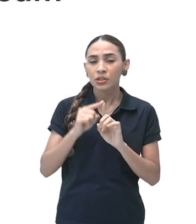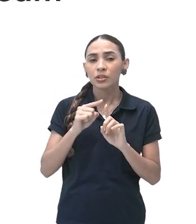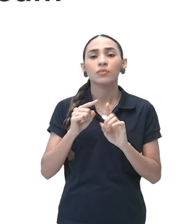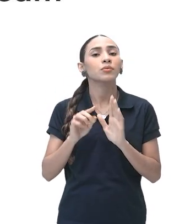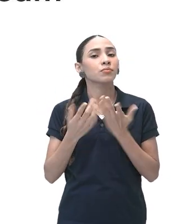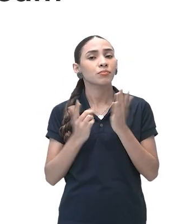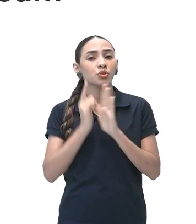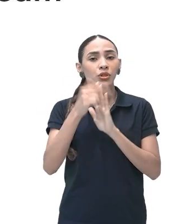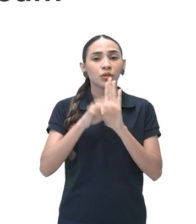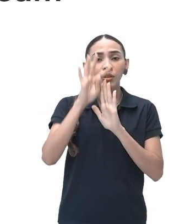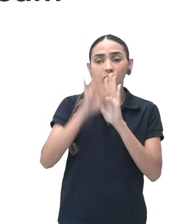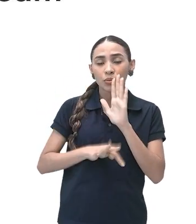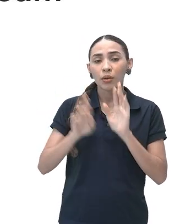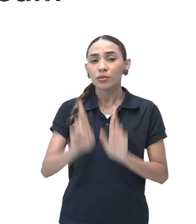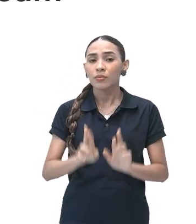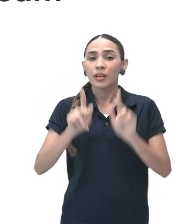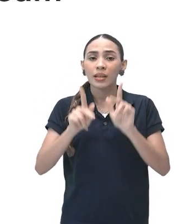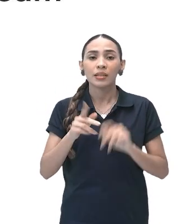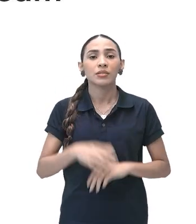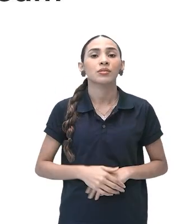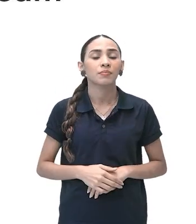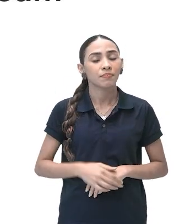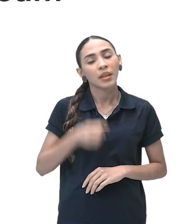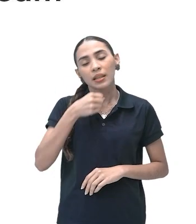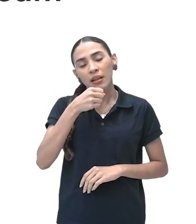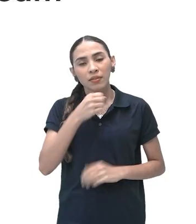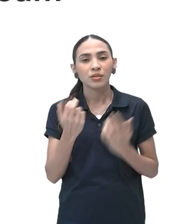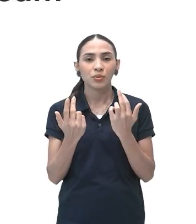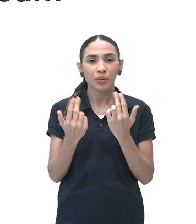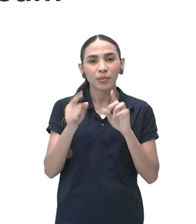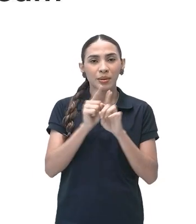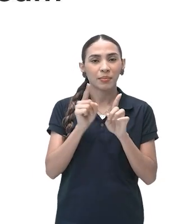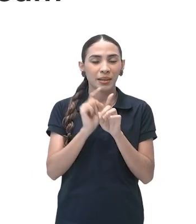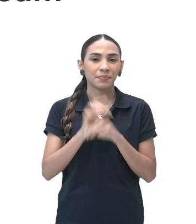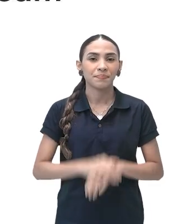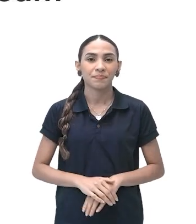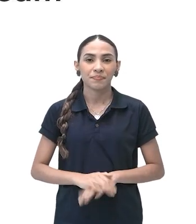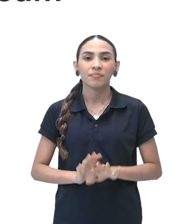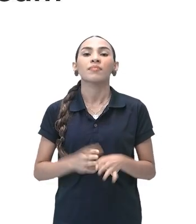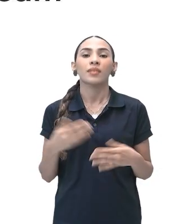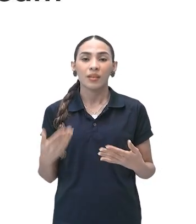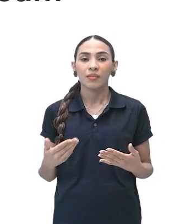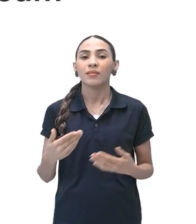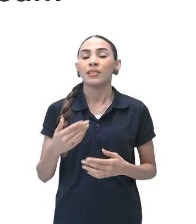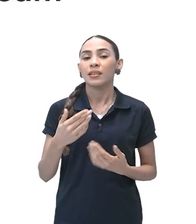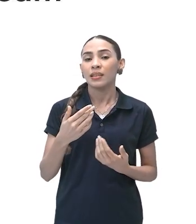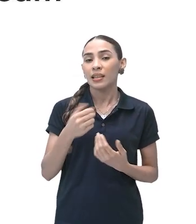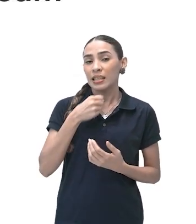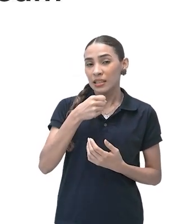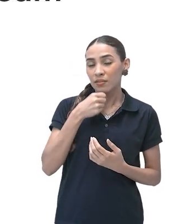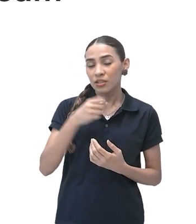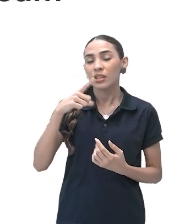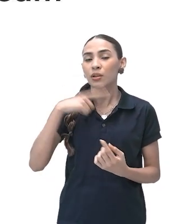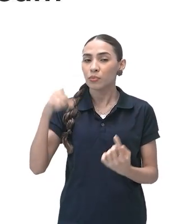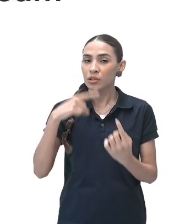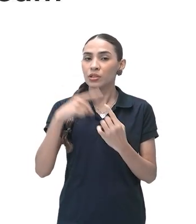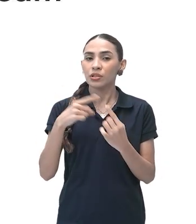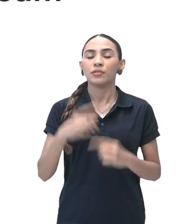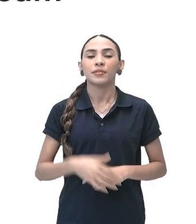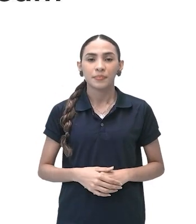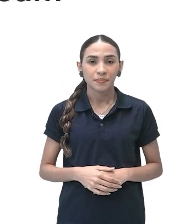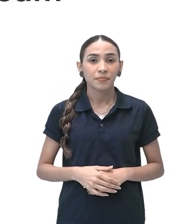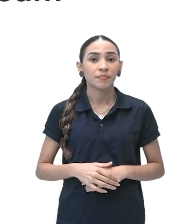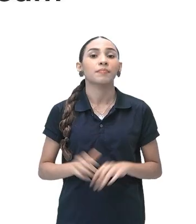textual diferente, como a entrevista não vai mudar, tá bom? A entrevista tem o seu fim, correto? E